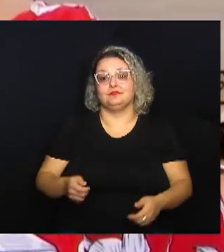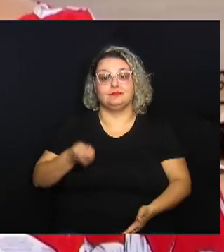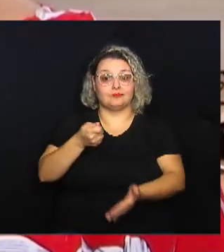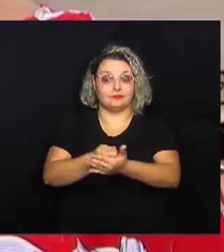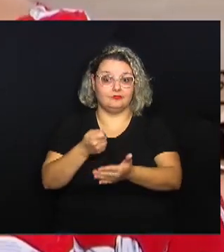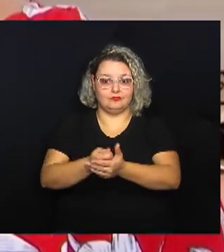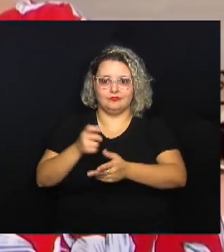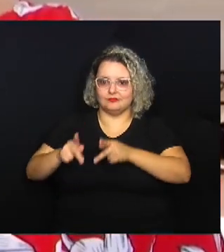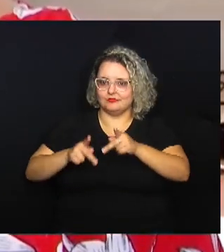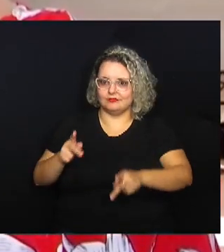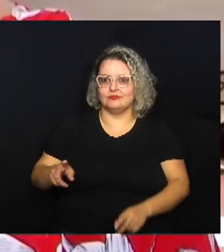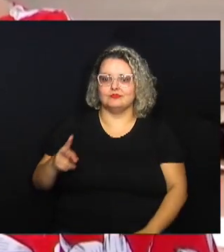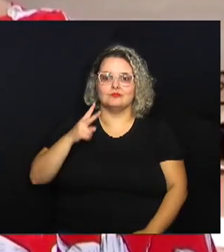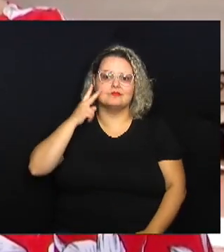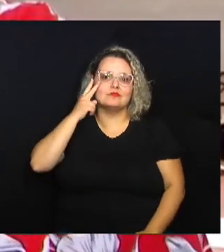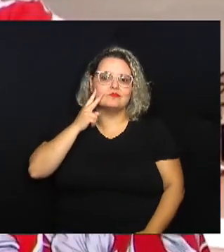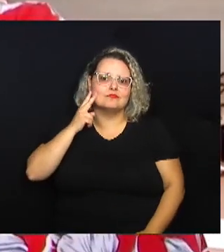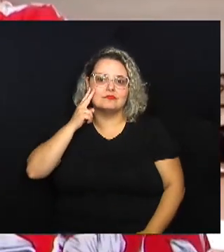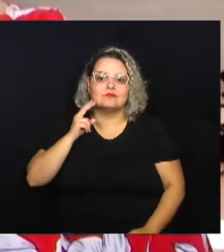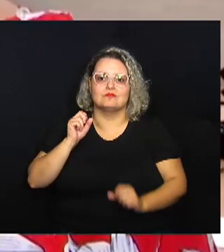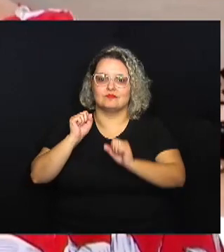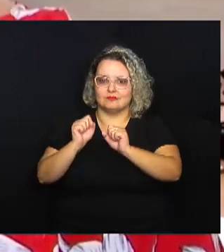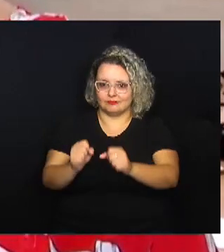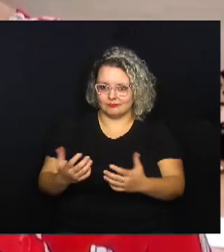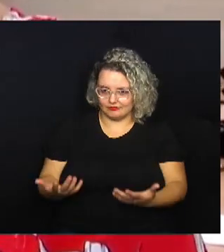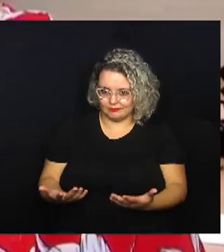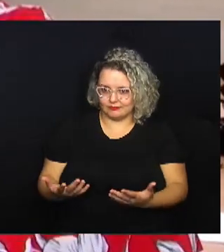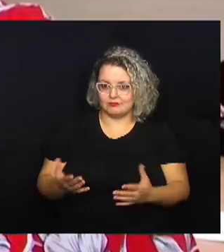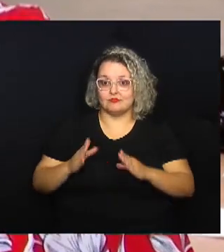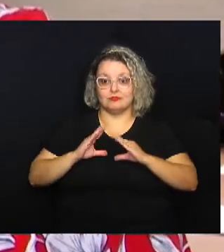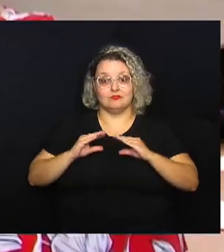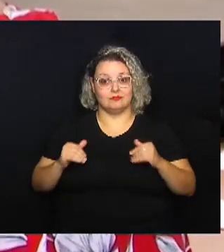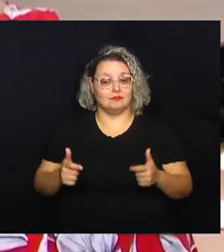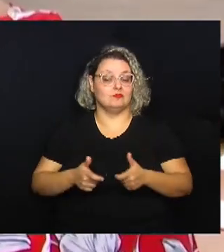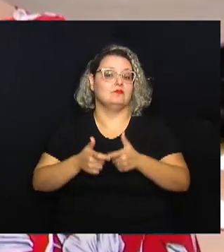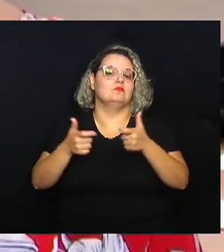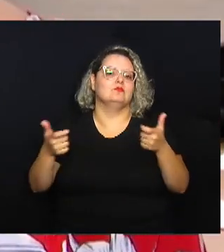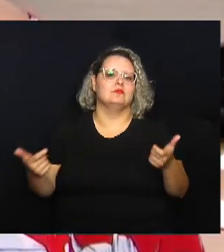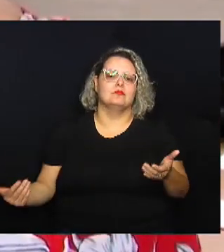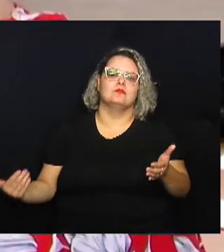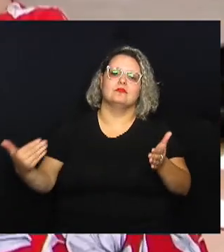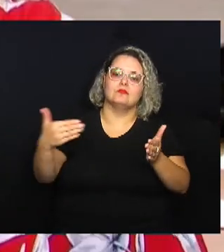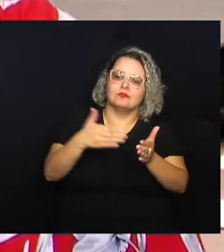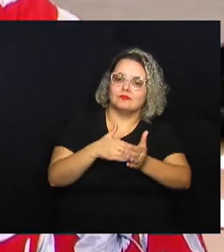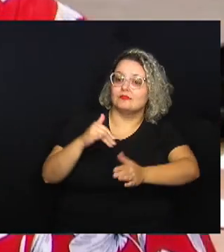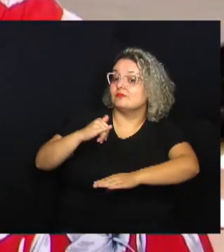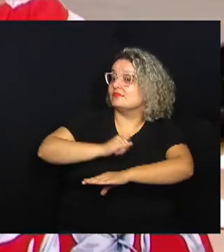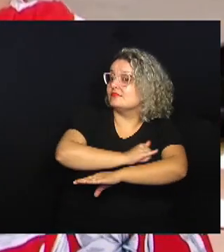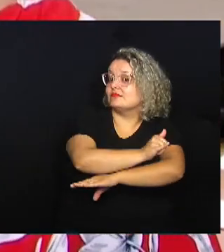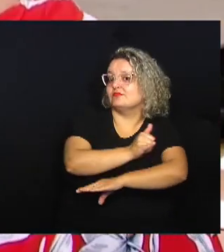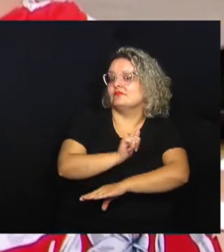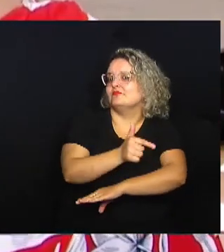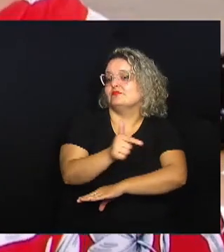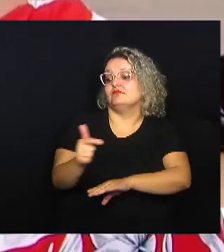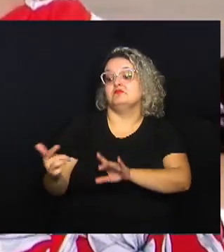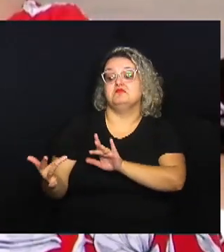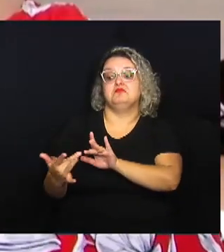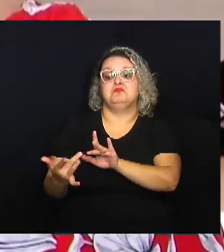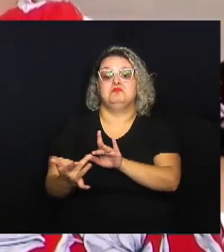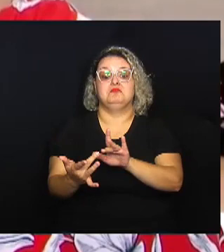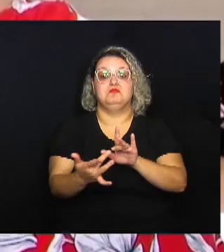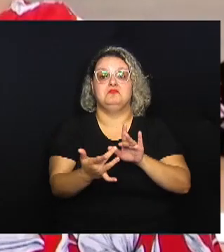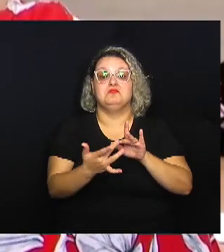que a população de Vinhedo possa vir e num conforto maior até o aeroporto sem ter que ter